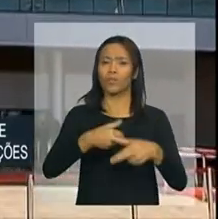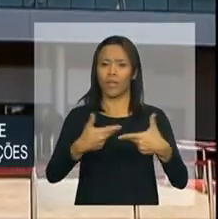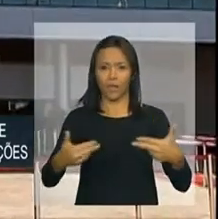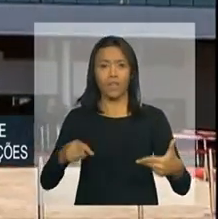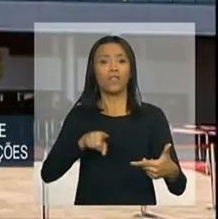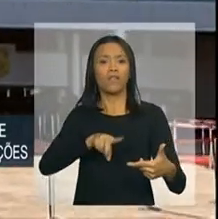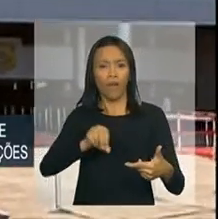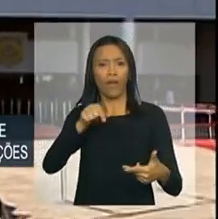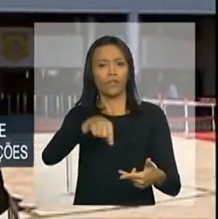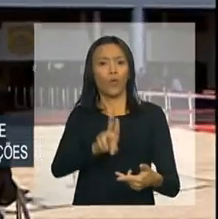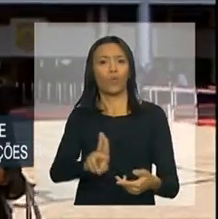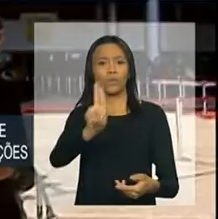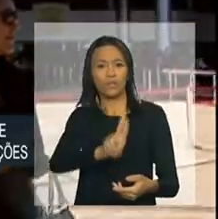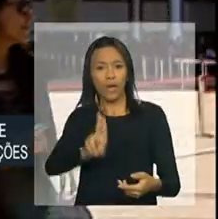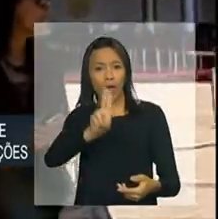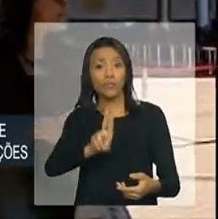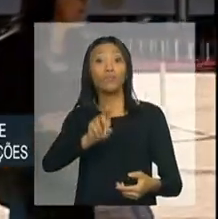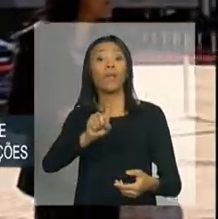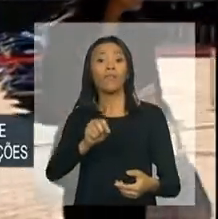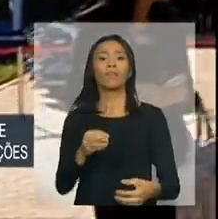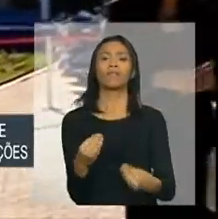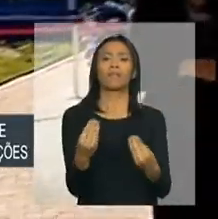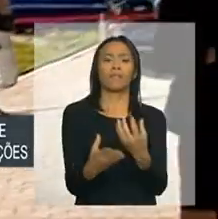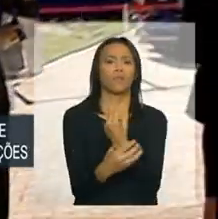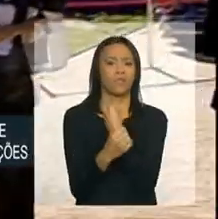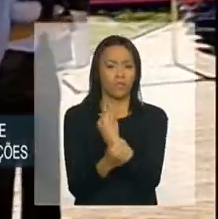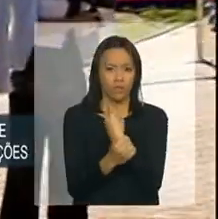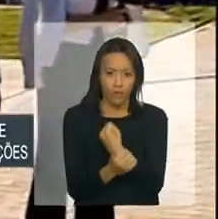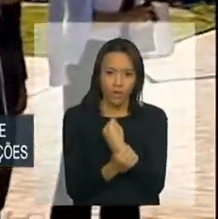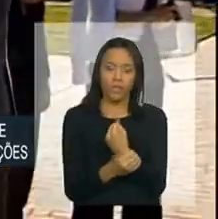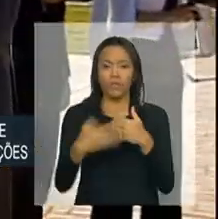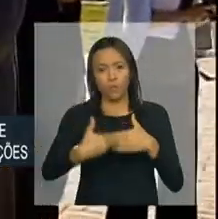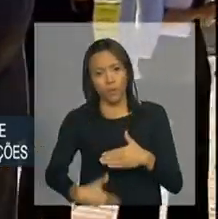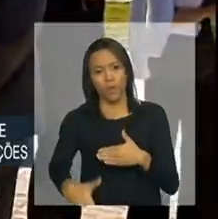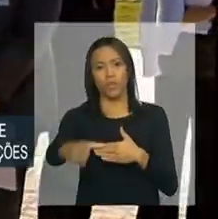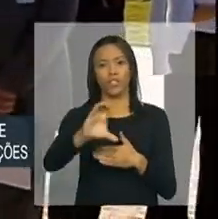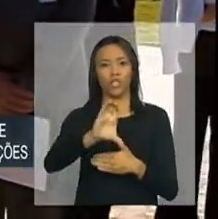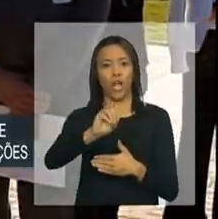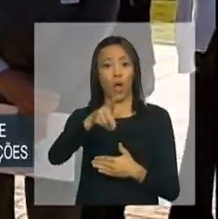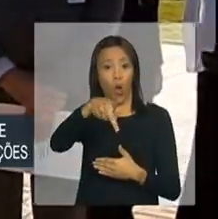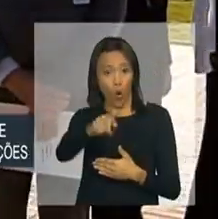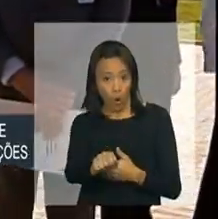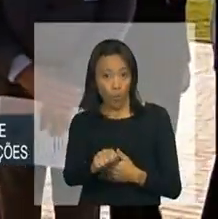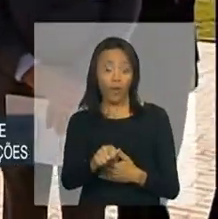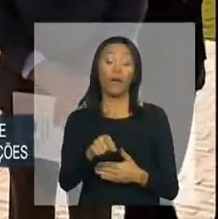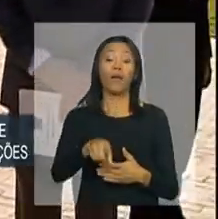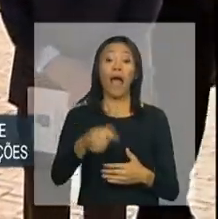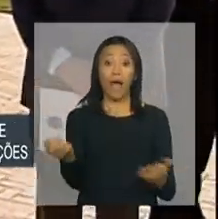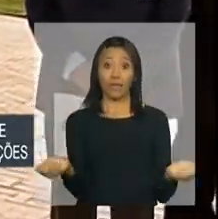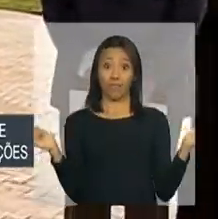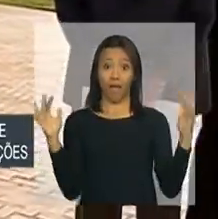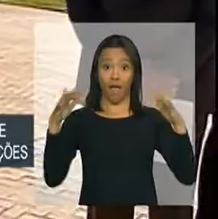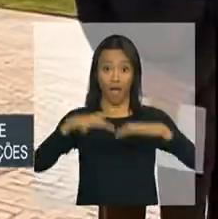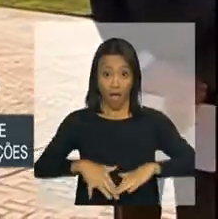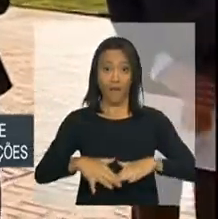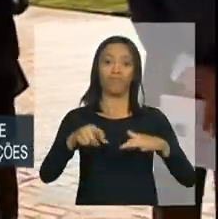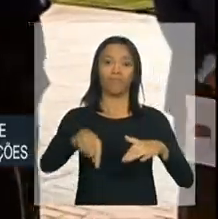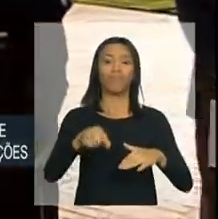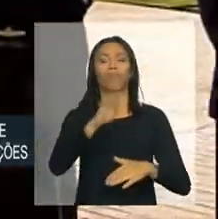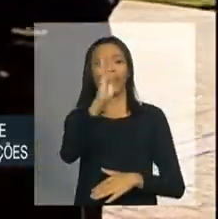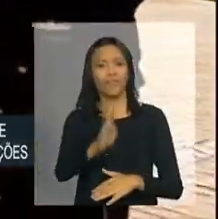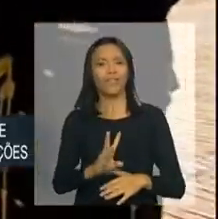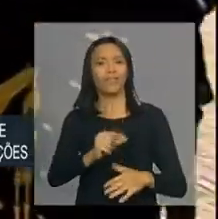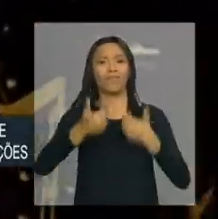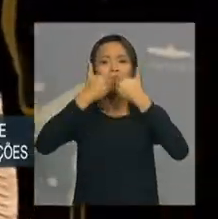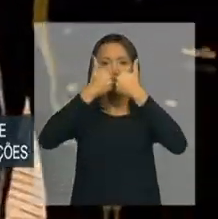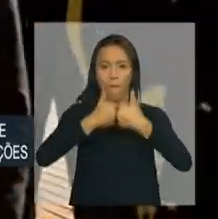usados na seguranç da Copa das Confederações Brasília vai cedar a abertura da Copa das